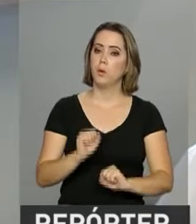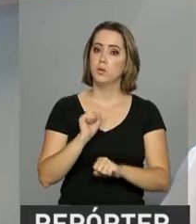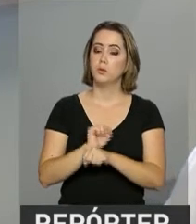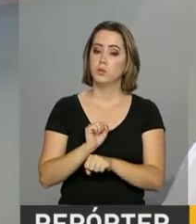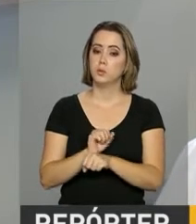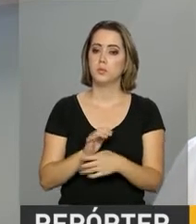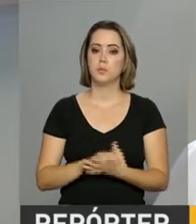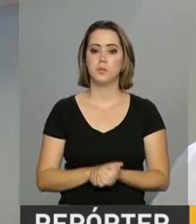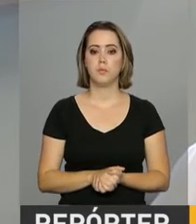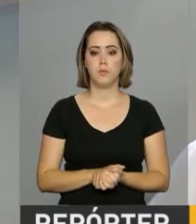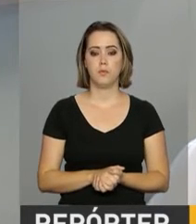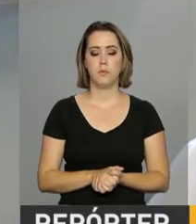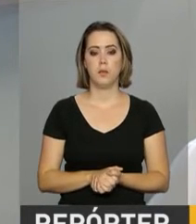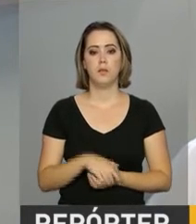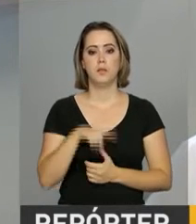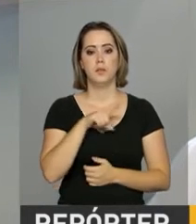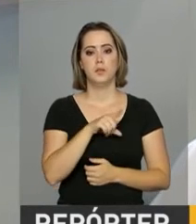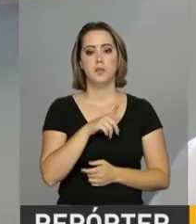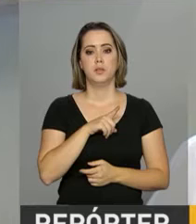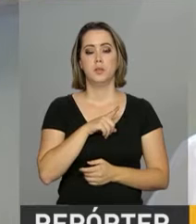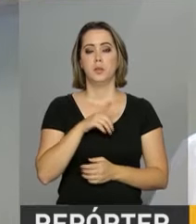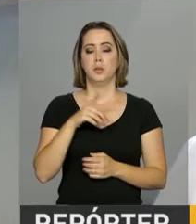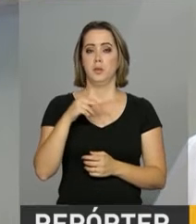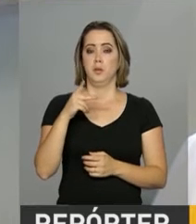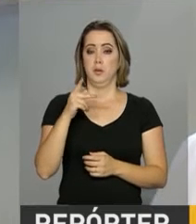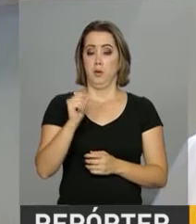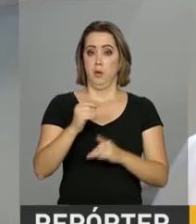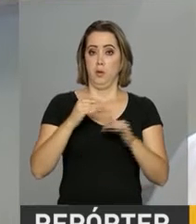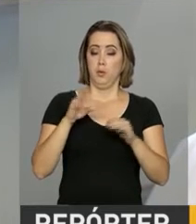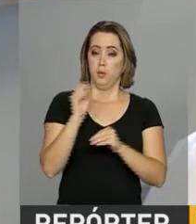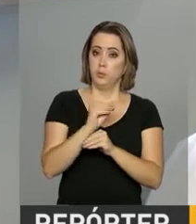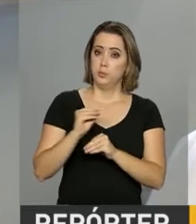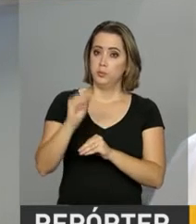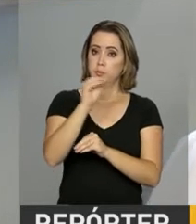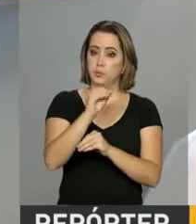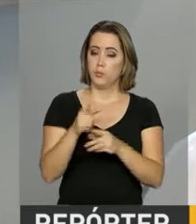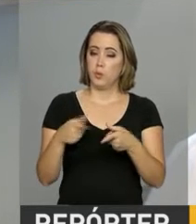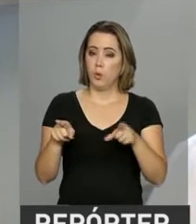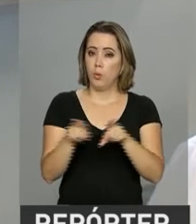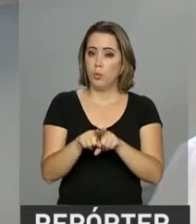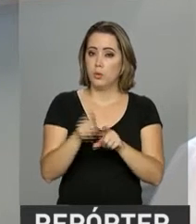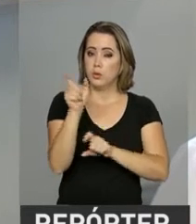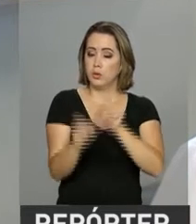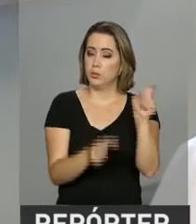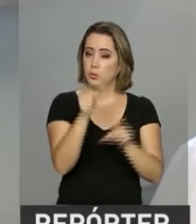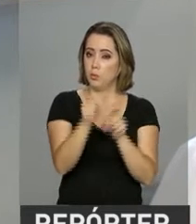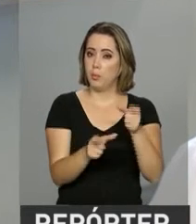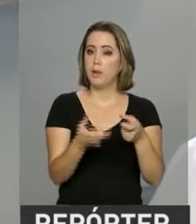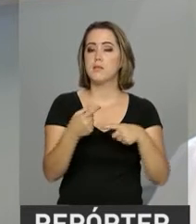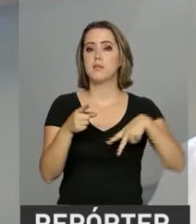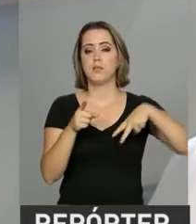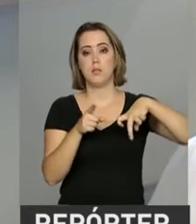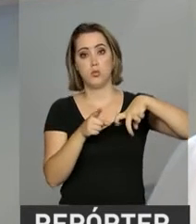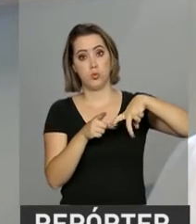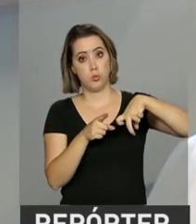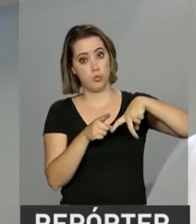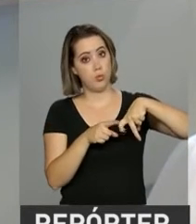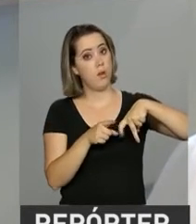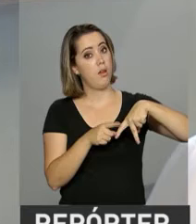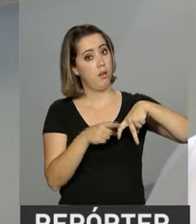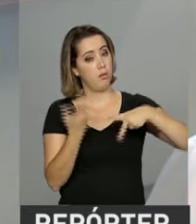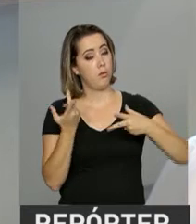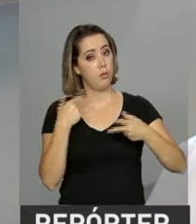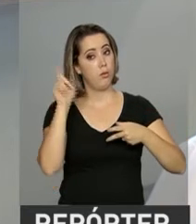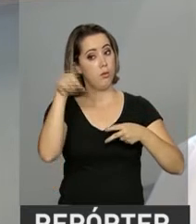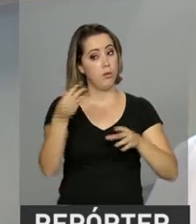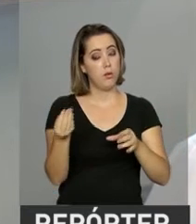pacaembu é uma sigla quer dizer programa de acompanhamento e tratamento nós aflitos no nosso caso aqui do joelho e rever